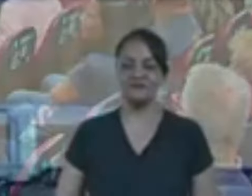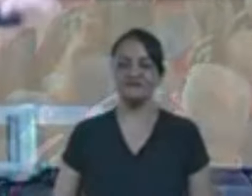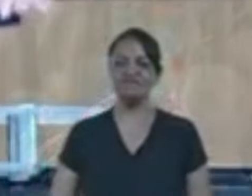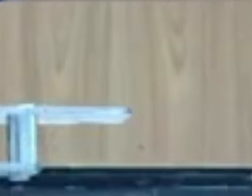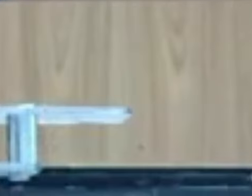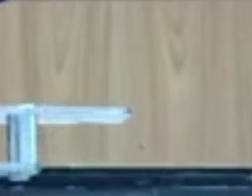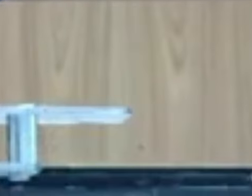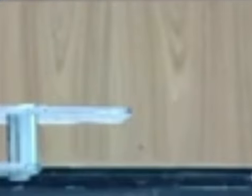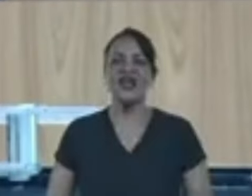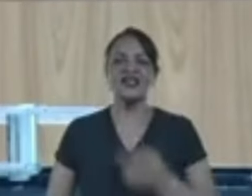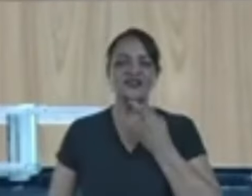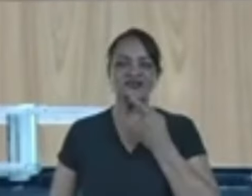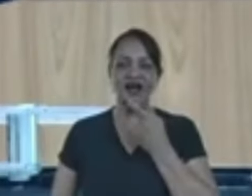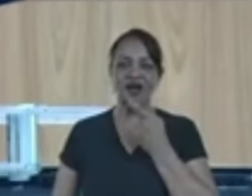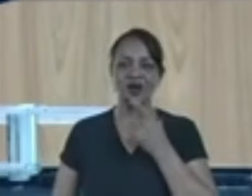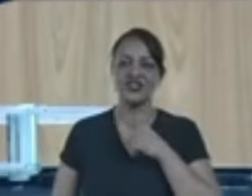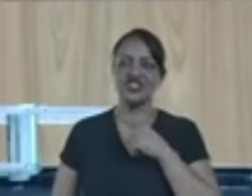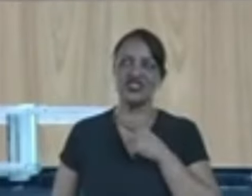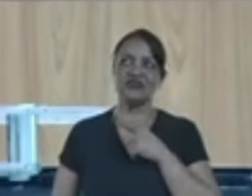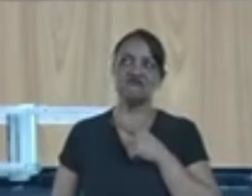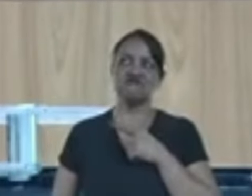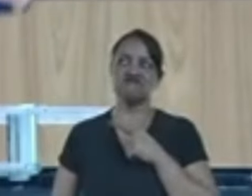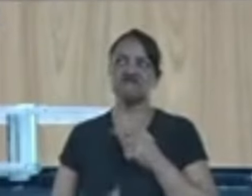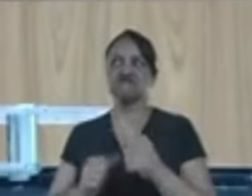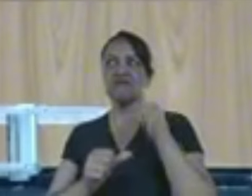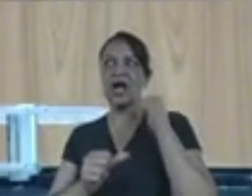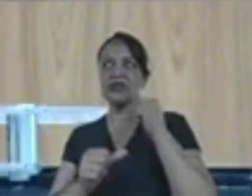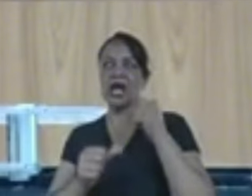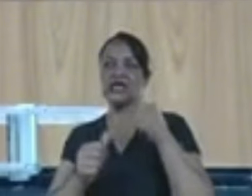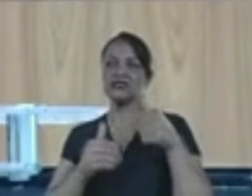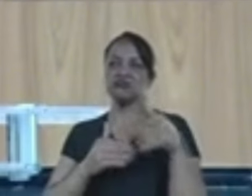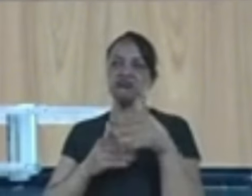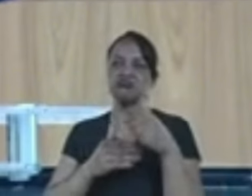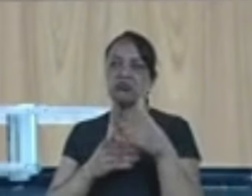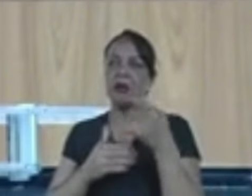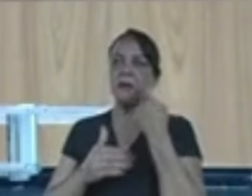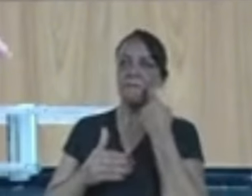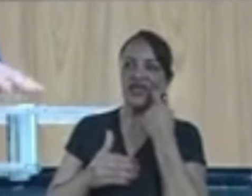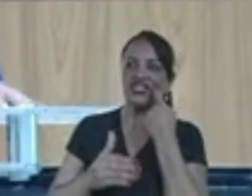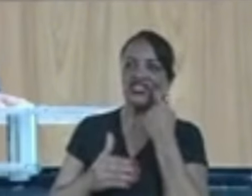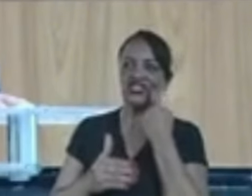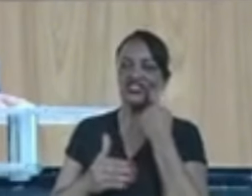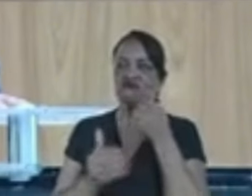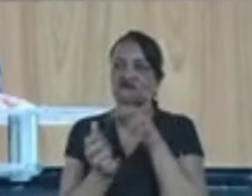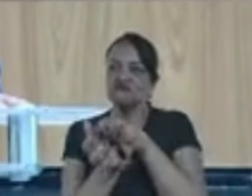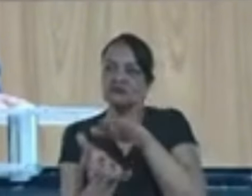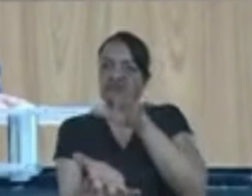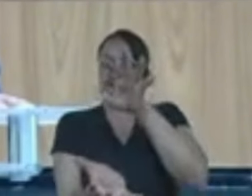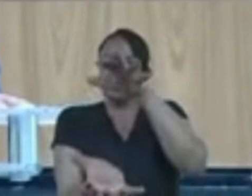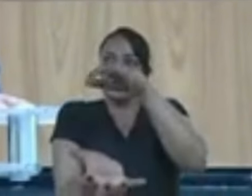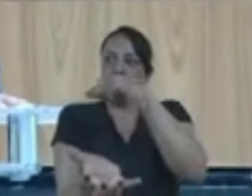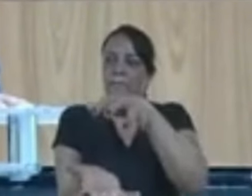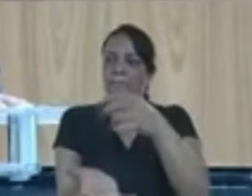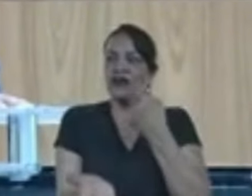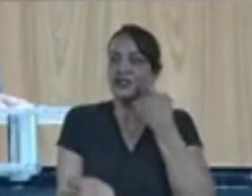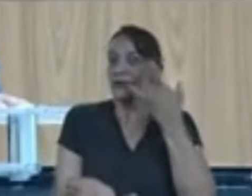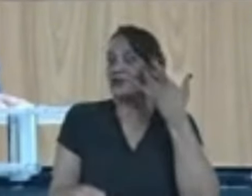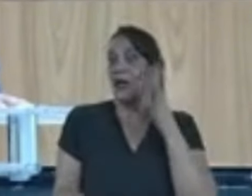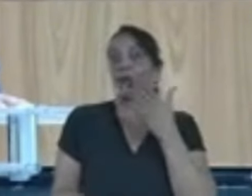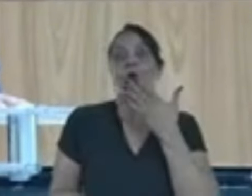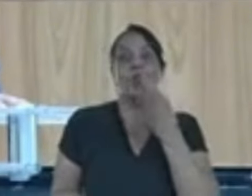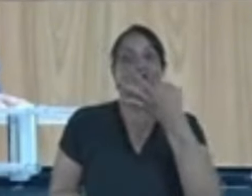jeito de peixe. Cara de peixe, para eles era peixe. Eles iam saber se era um mamífero, né? E